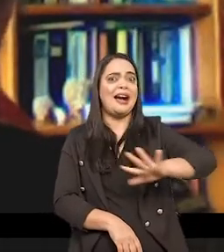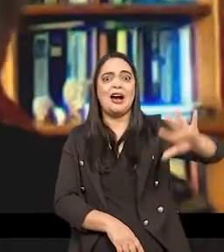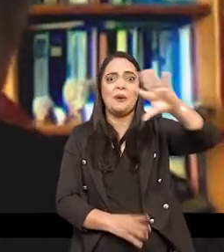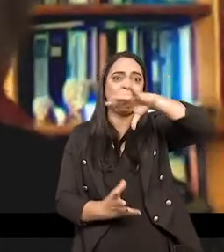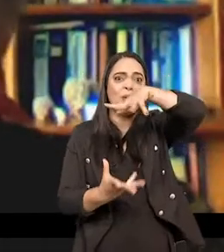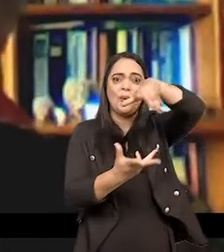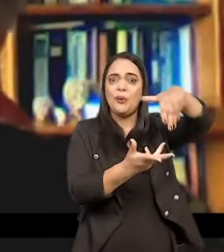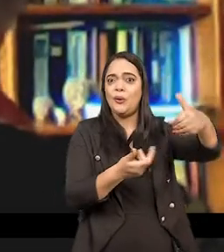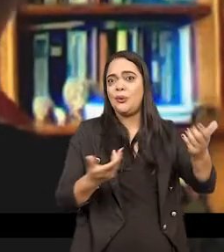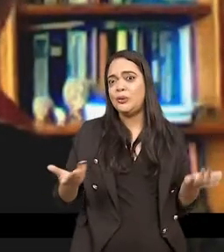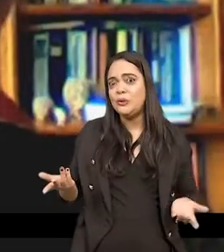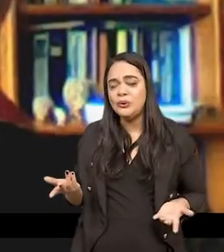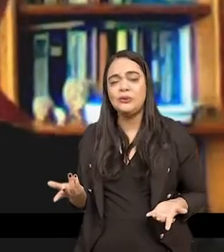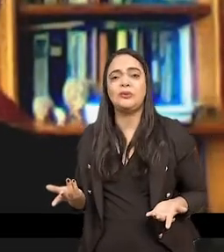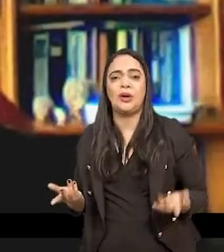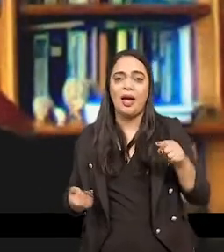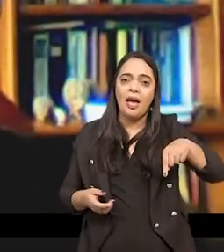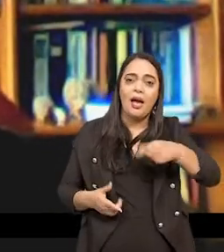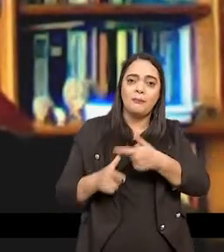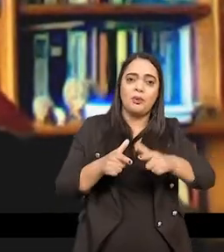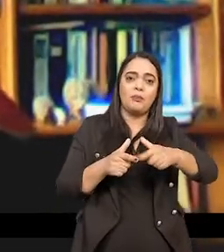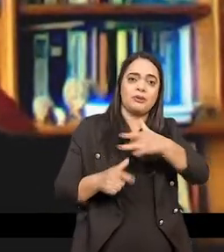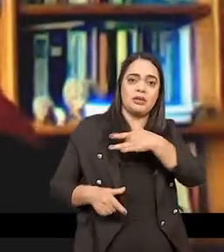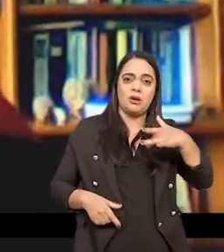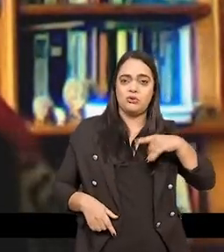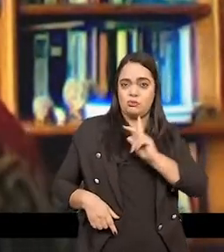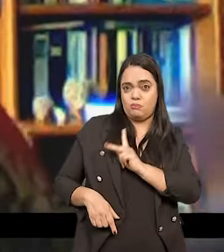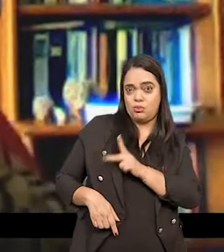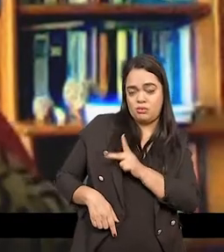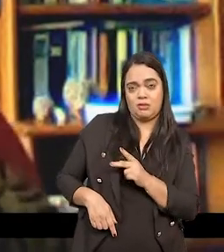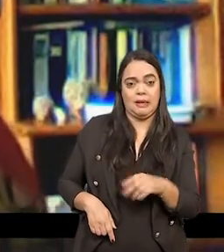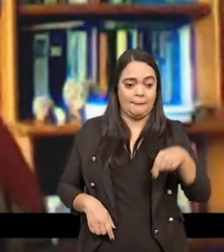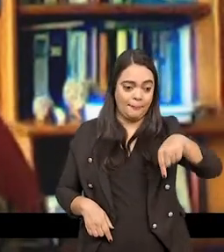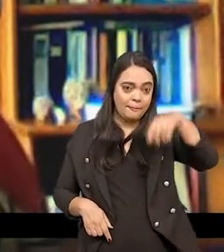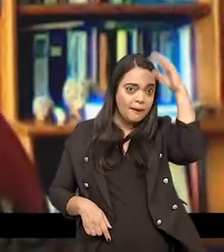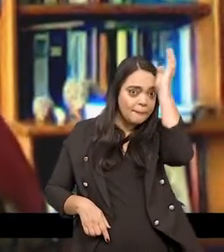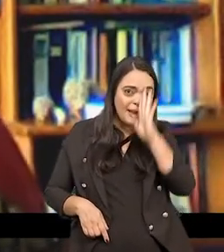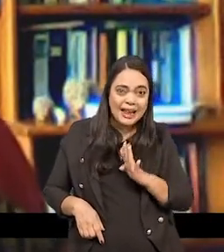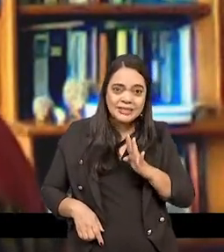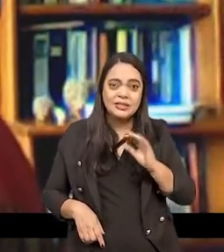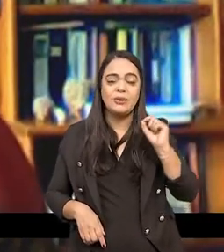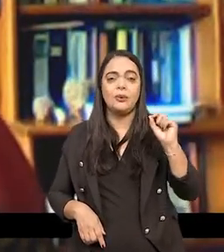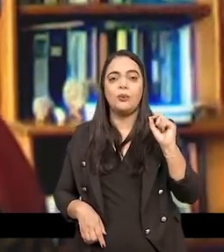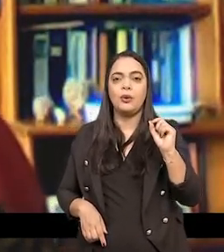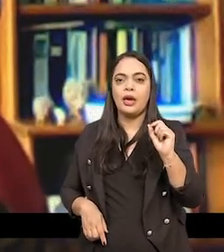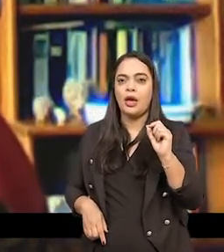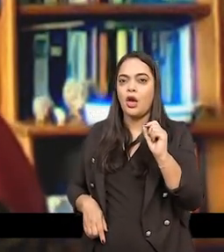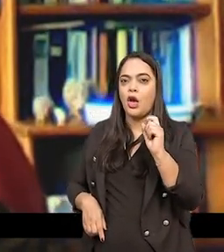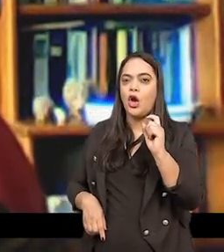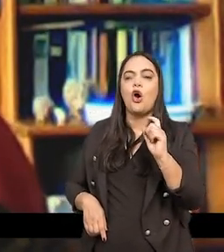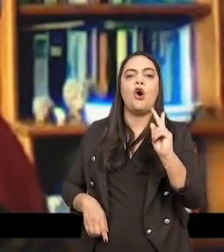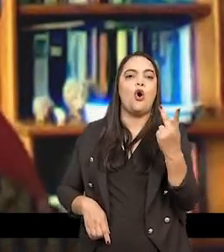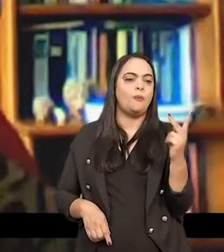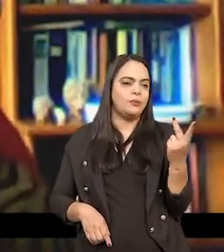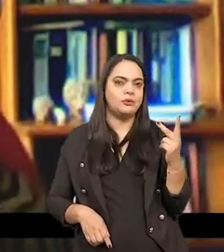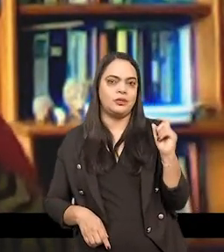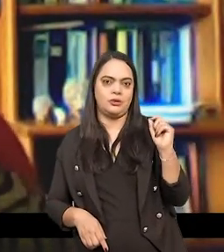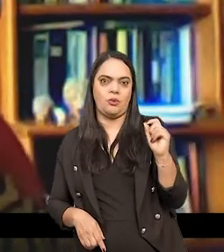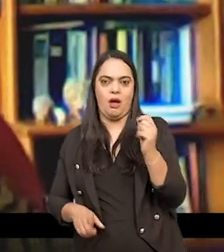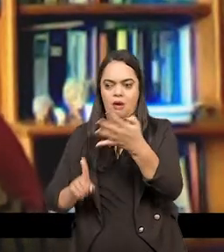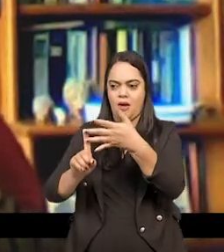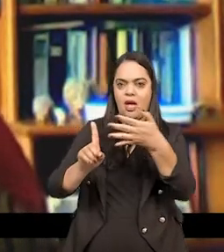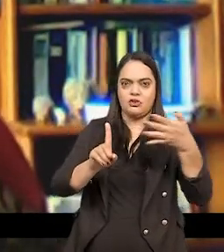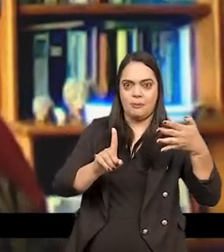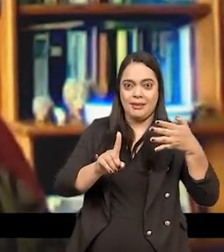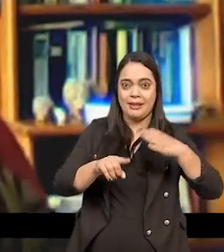incrível, que o Brasil, que é o país que mais mata homossexuais no mundo, LGBTQI+, é o que mais mata,